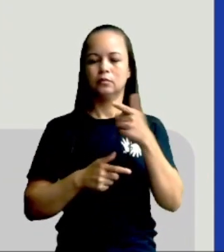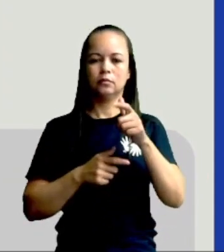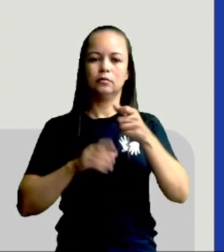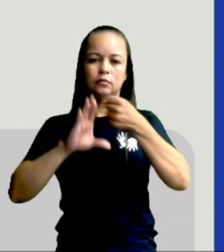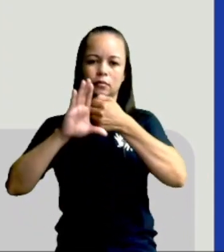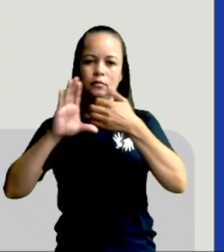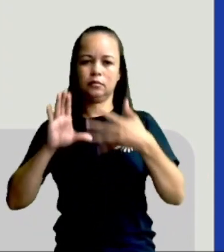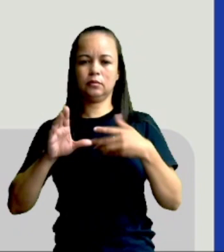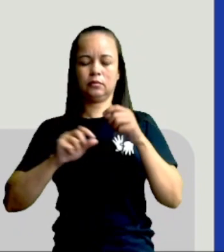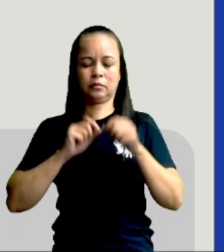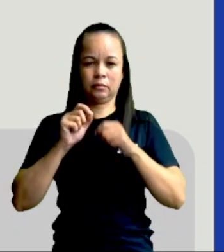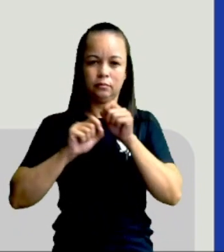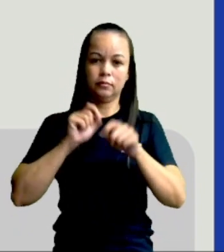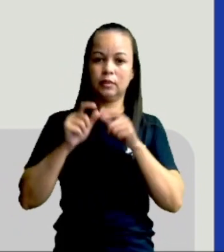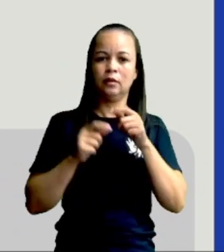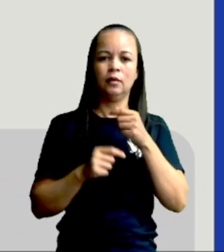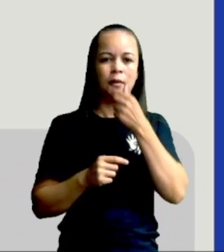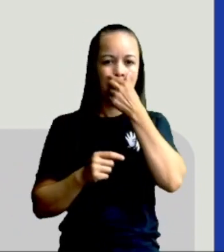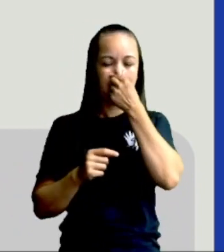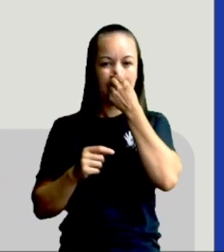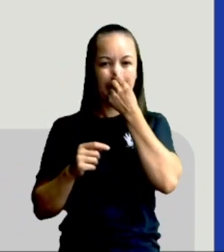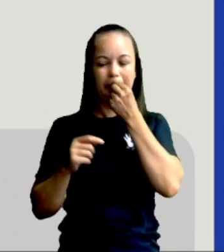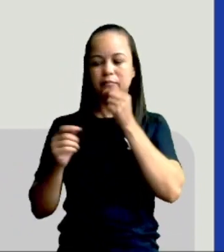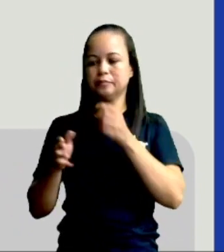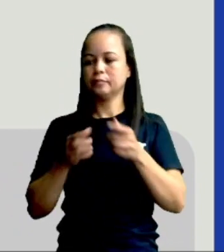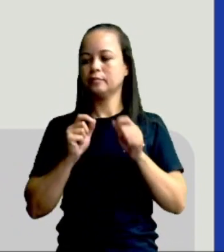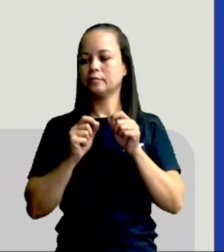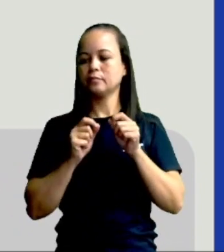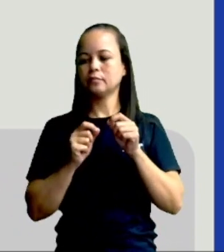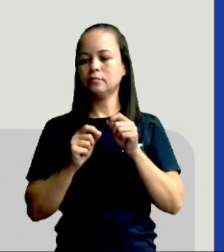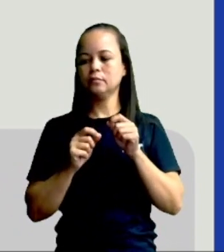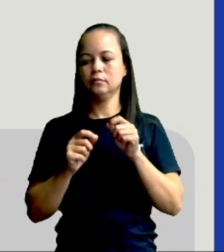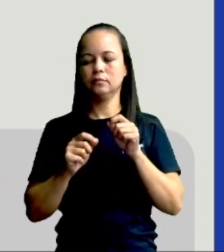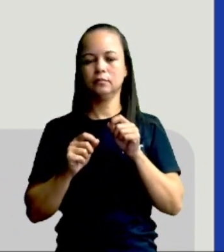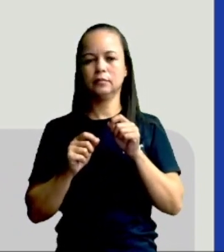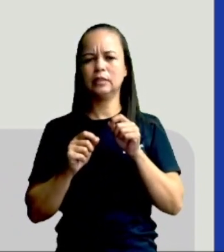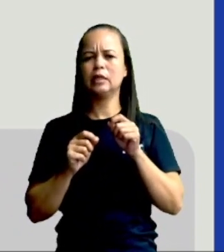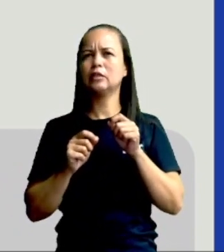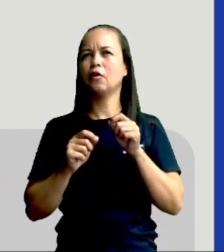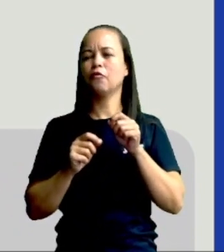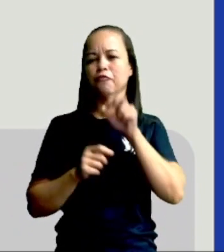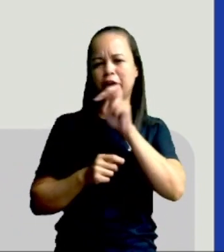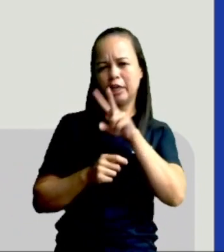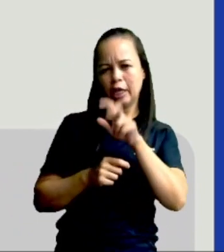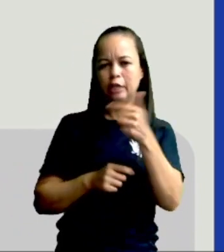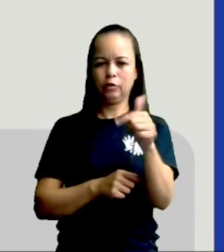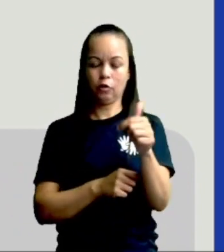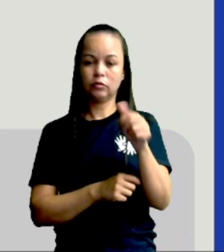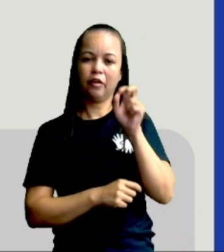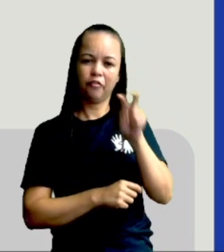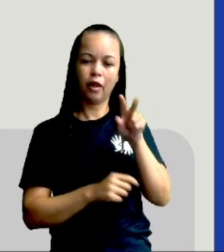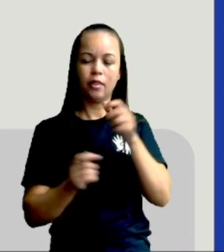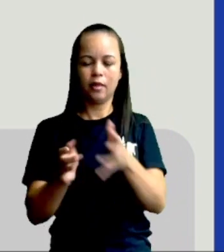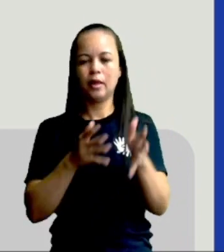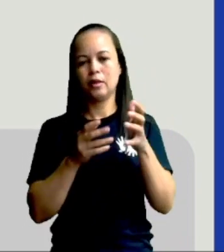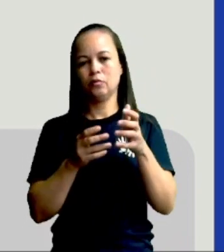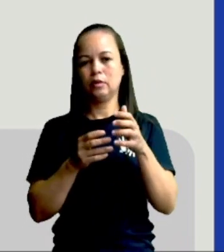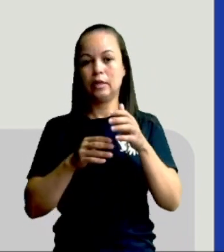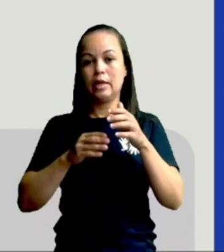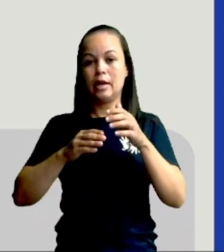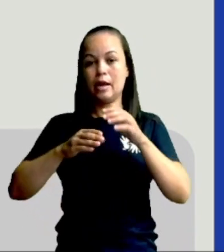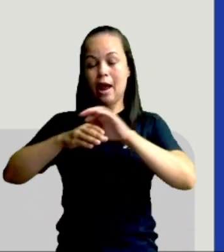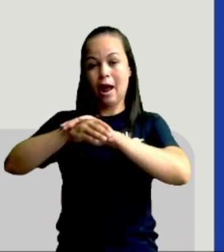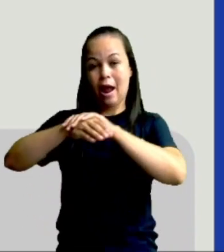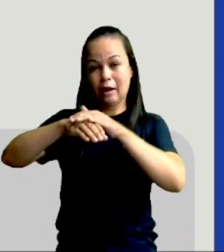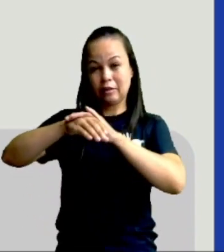cobras venenosas e não venenosas são que a cabeça da serpente venenosa